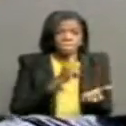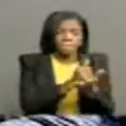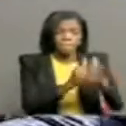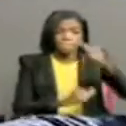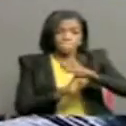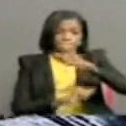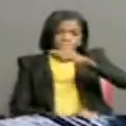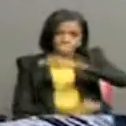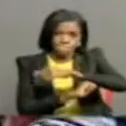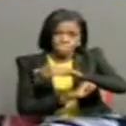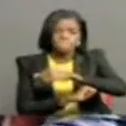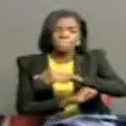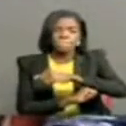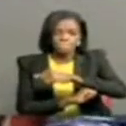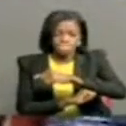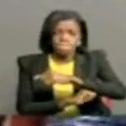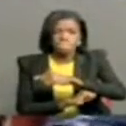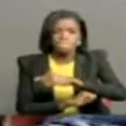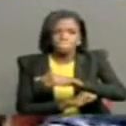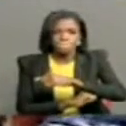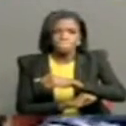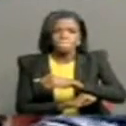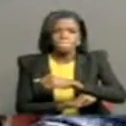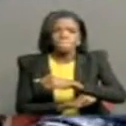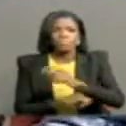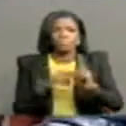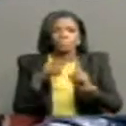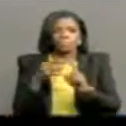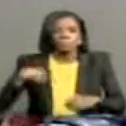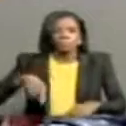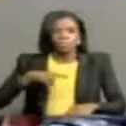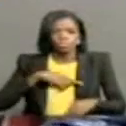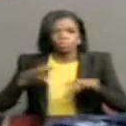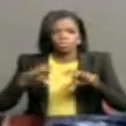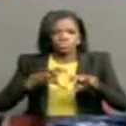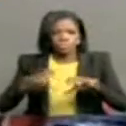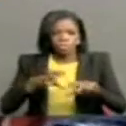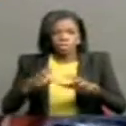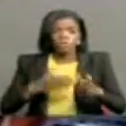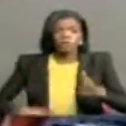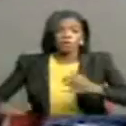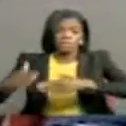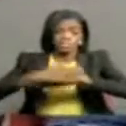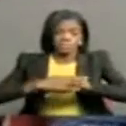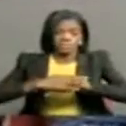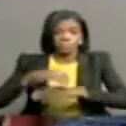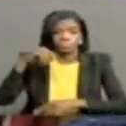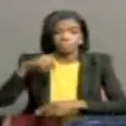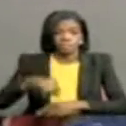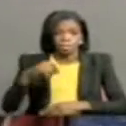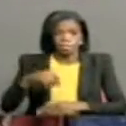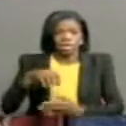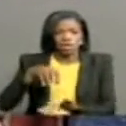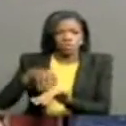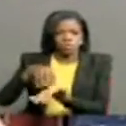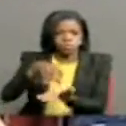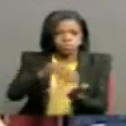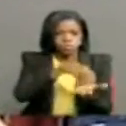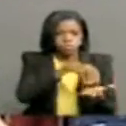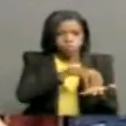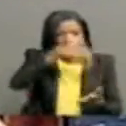que ocorram dúvidas em relação ao processo. Então, é o que nós estamos aqui a fazer. Portanto, nós voltamos para todas aquelas aldeias em que